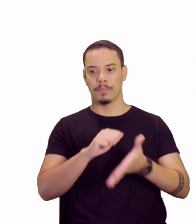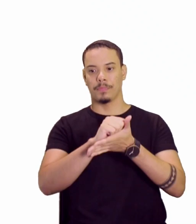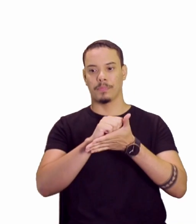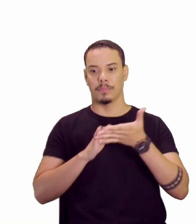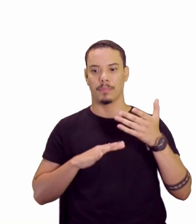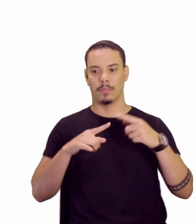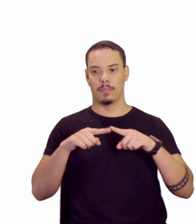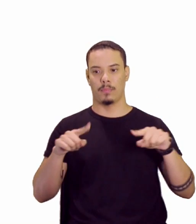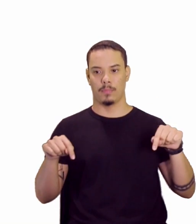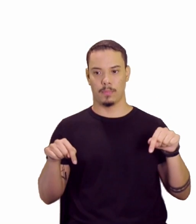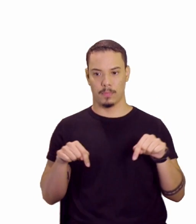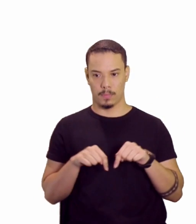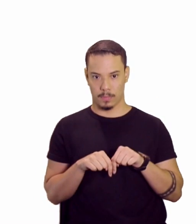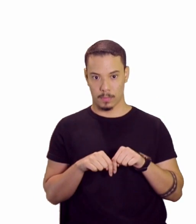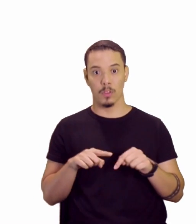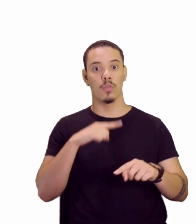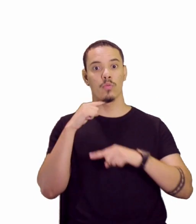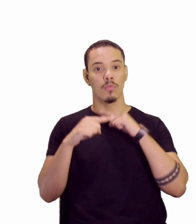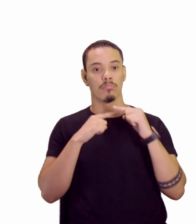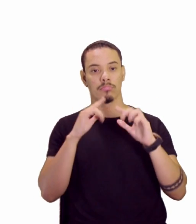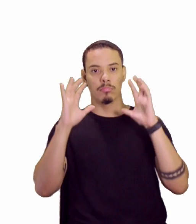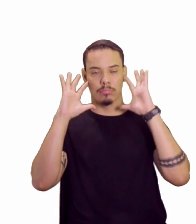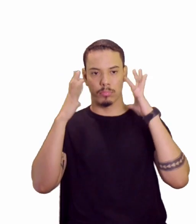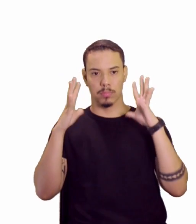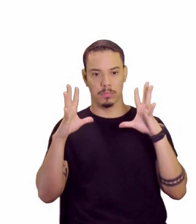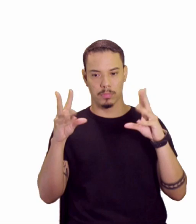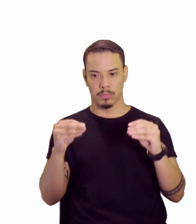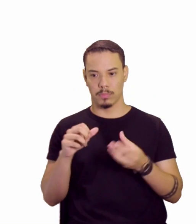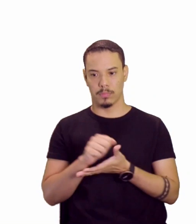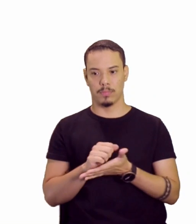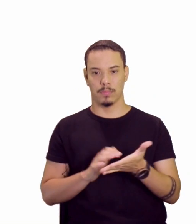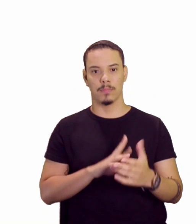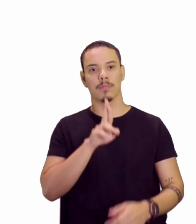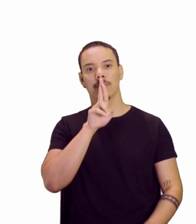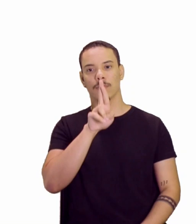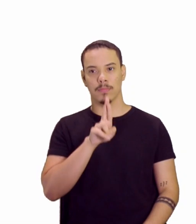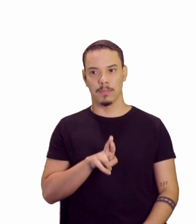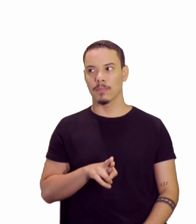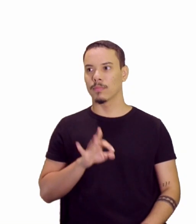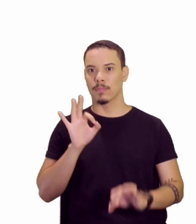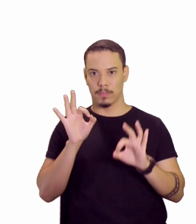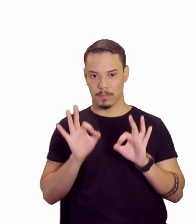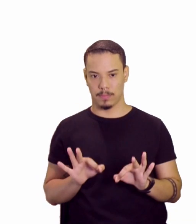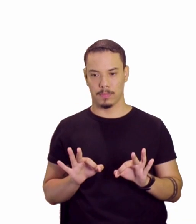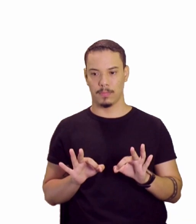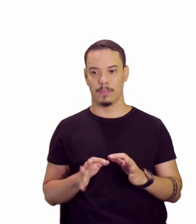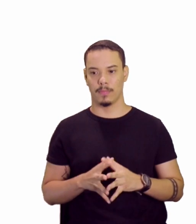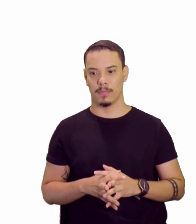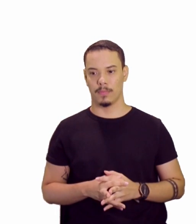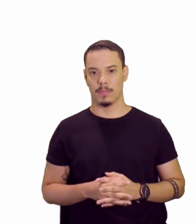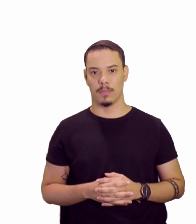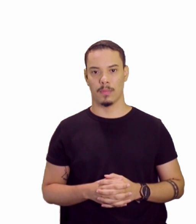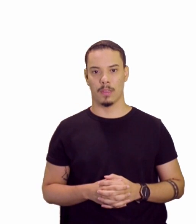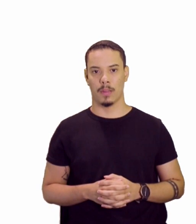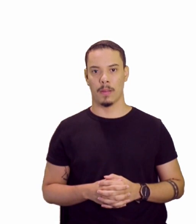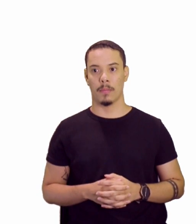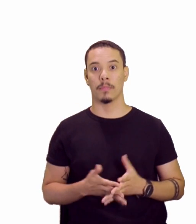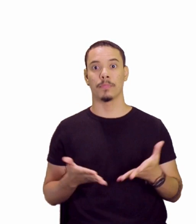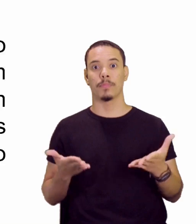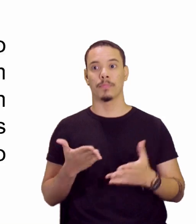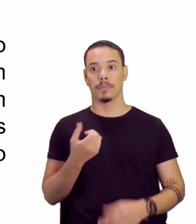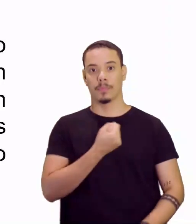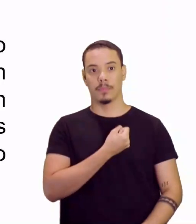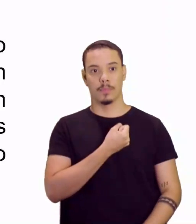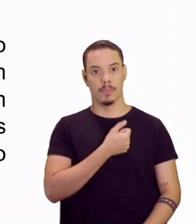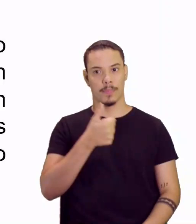Atividade de sala. Tirando as dúvidas na resolução de atividades, né, Décio? Justamente. Vamos aqui para a questão Vamos